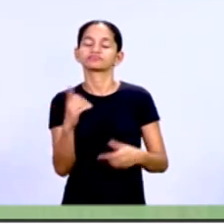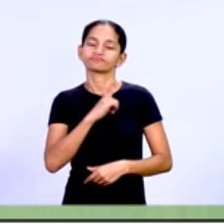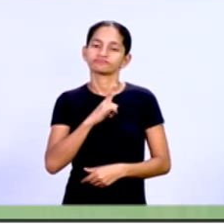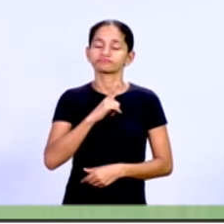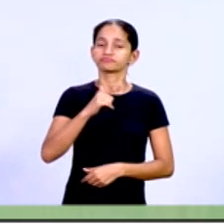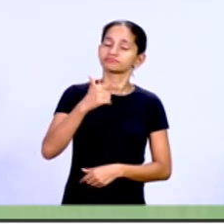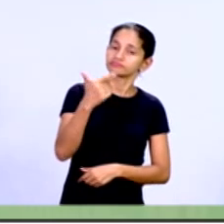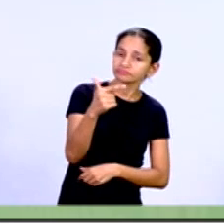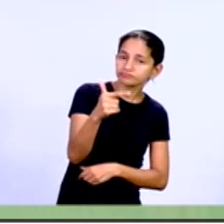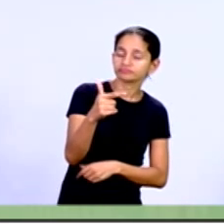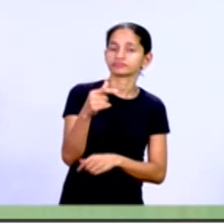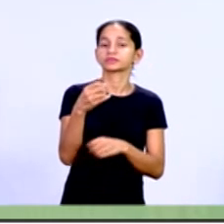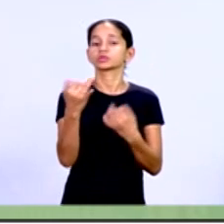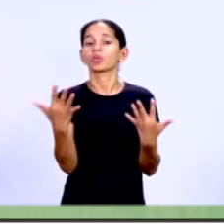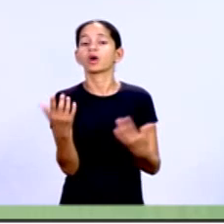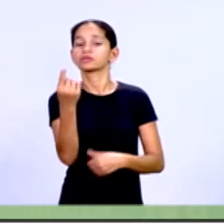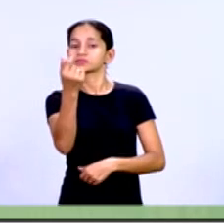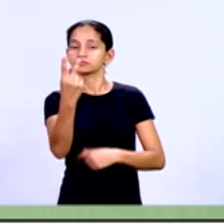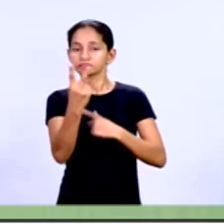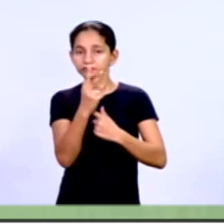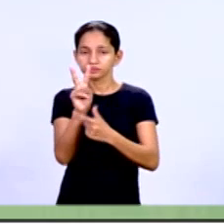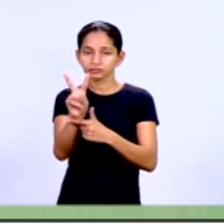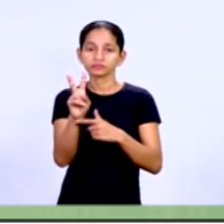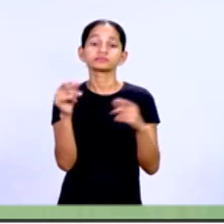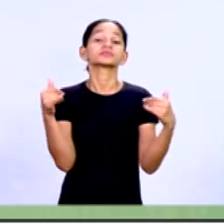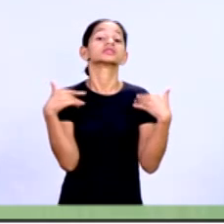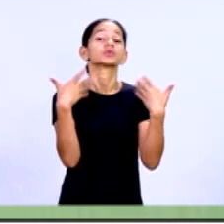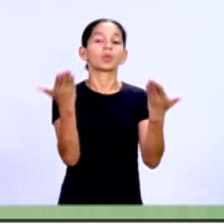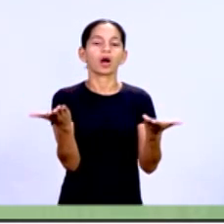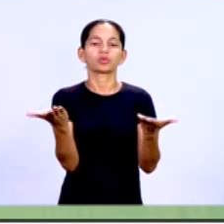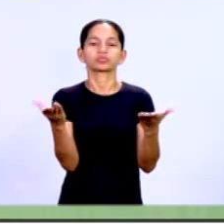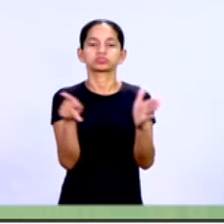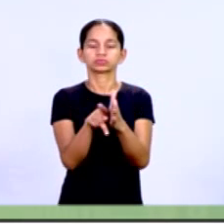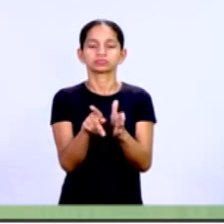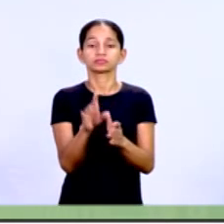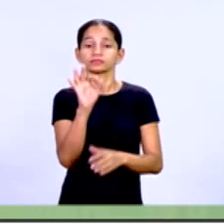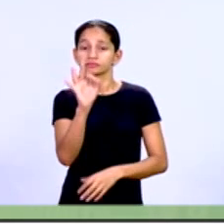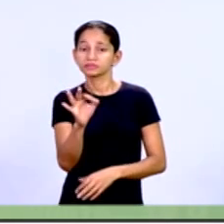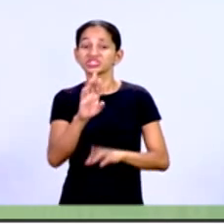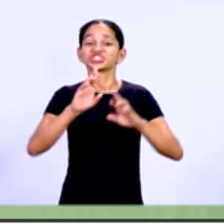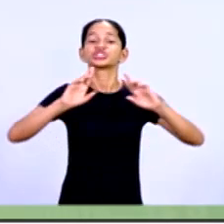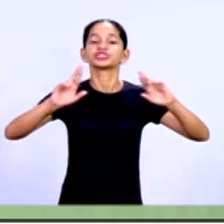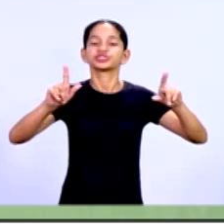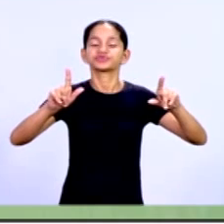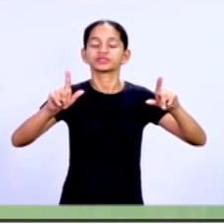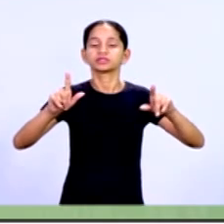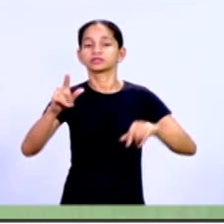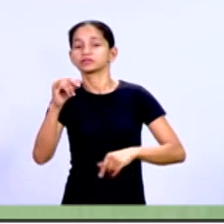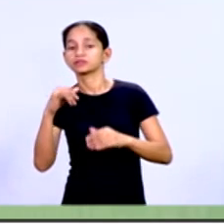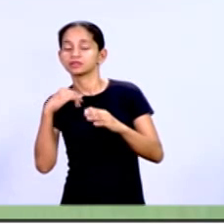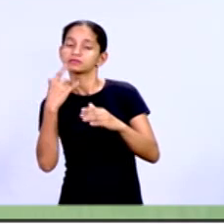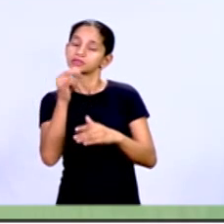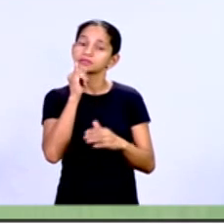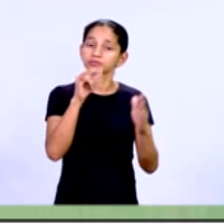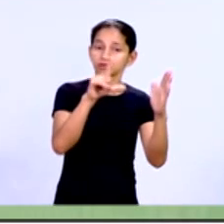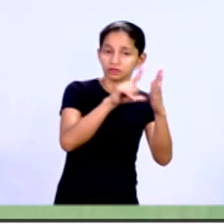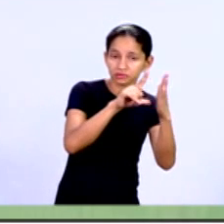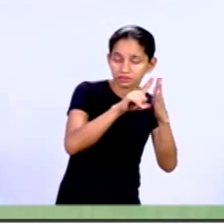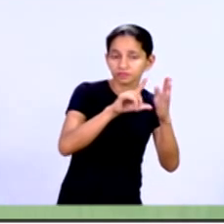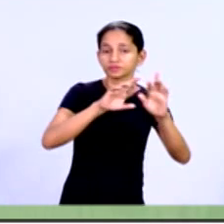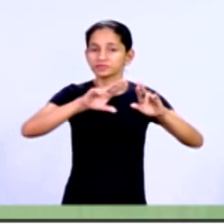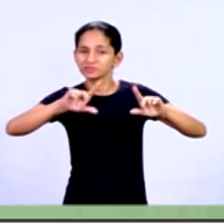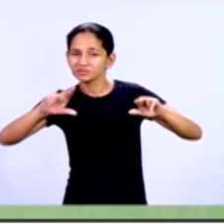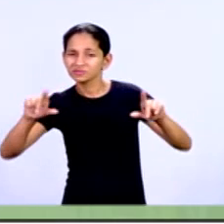de linhas de crédito disponíveis pelos bancos. Distinguir a diferença entre instituição financeira, factoring